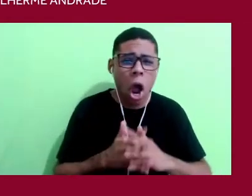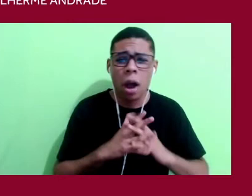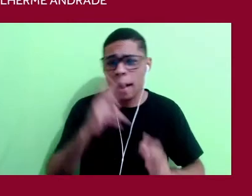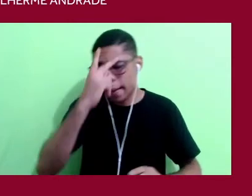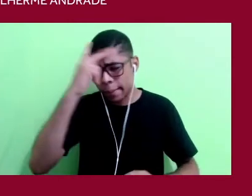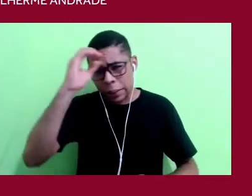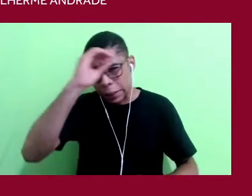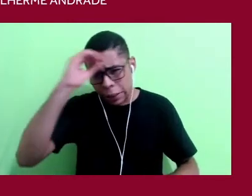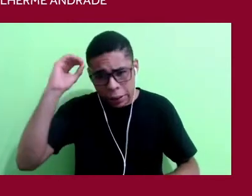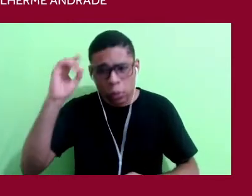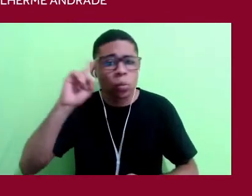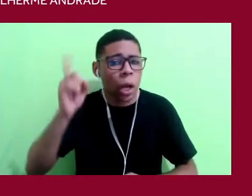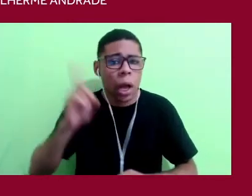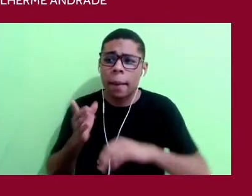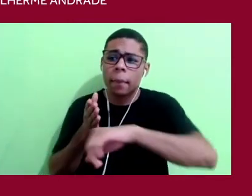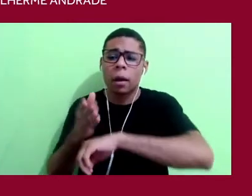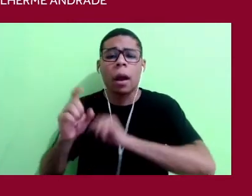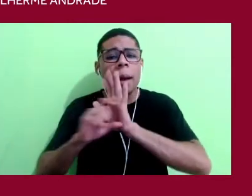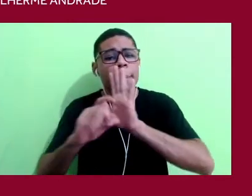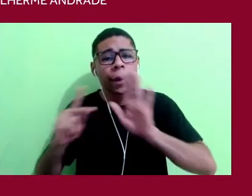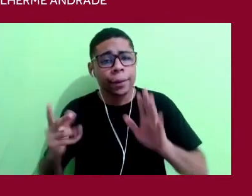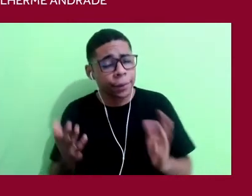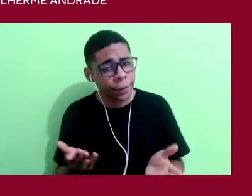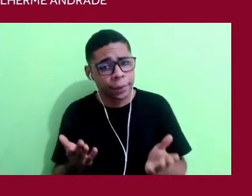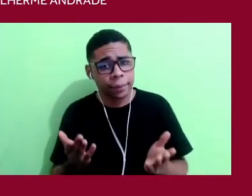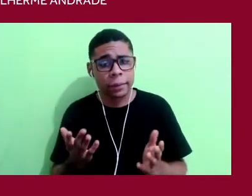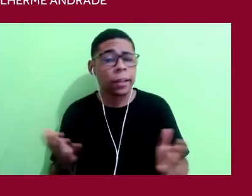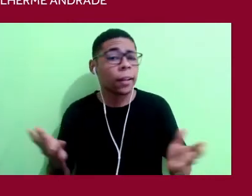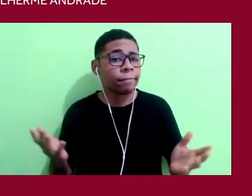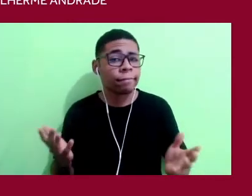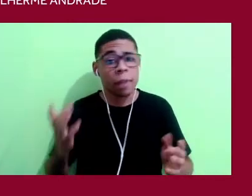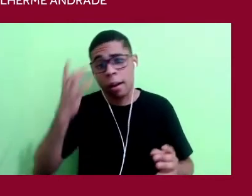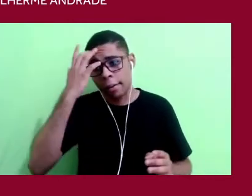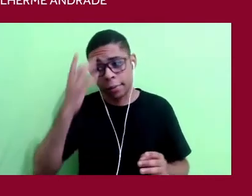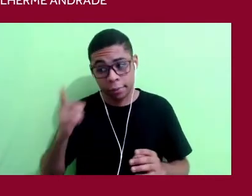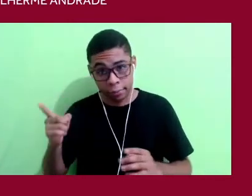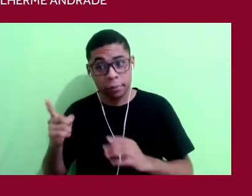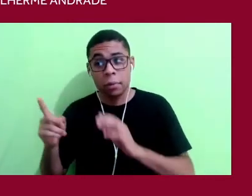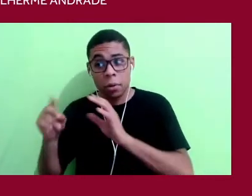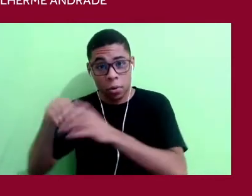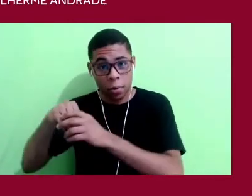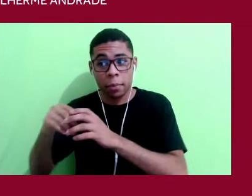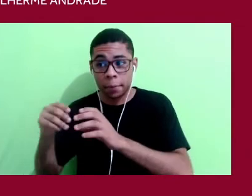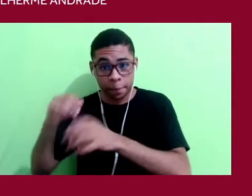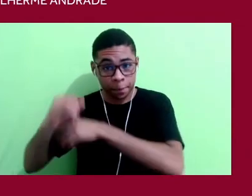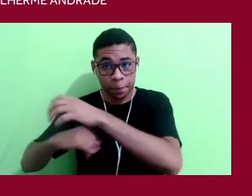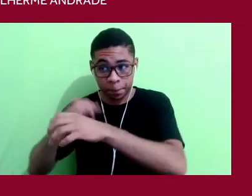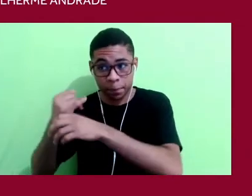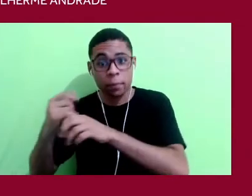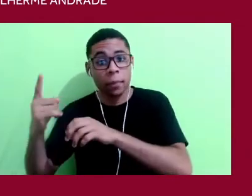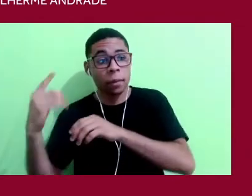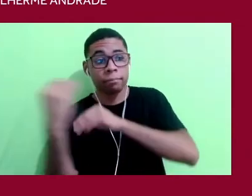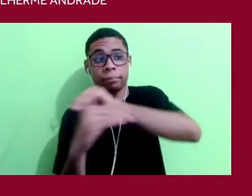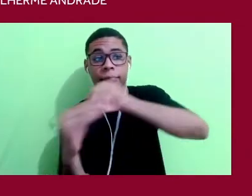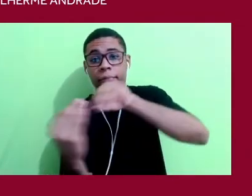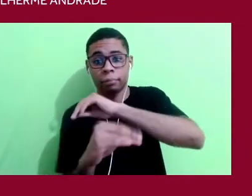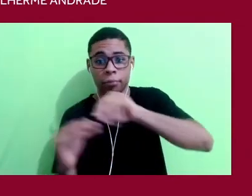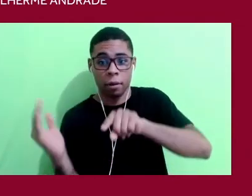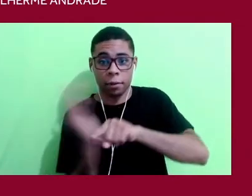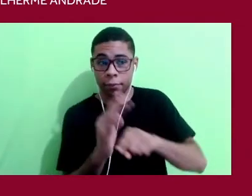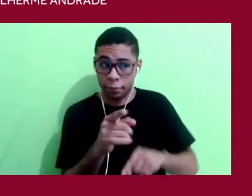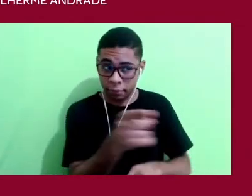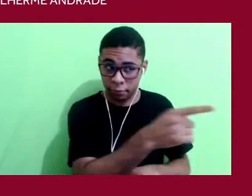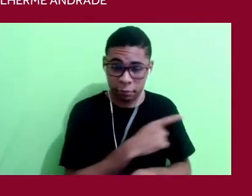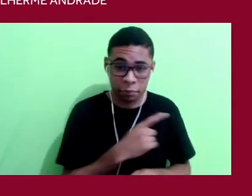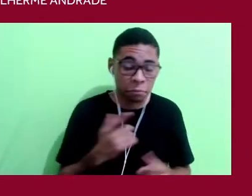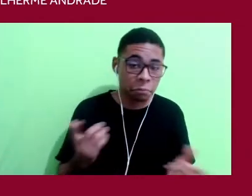como acessar o aplicativo. Será que, de repente, a biblioteca ela não pode ser direcionar para isso? Ou então, pessoas